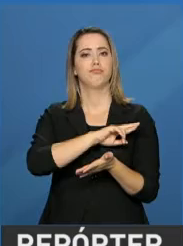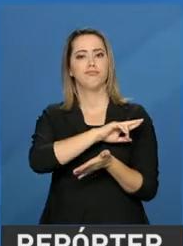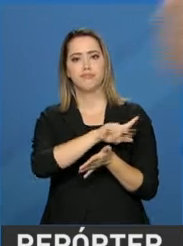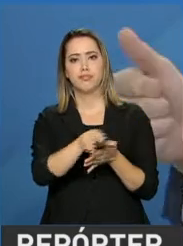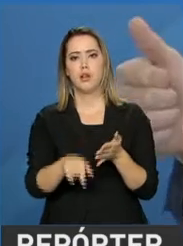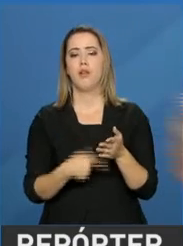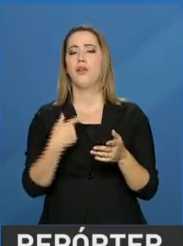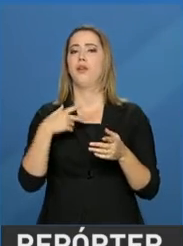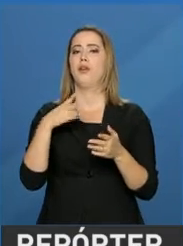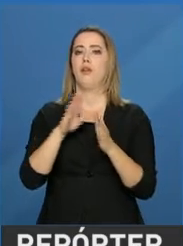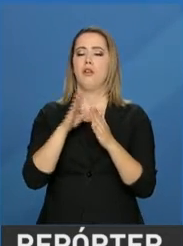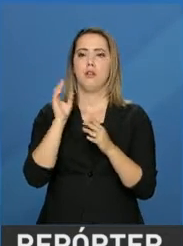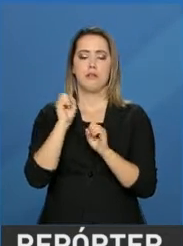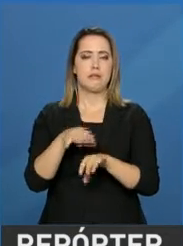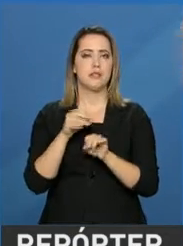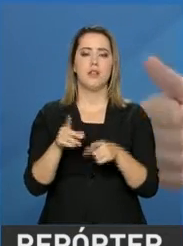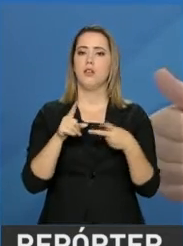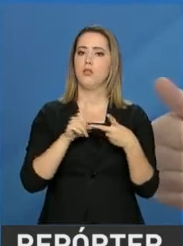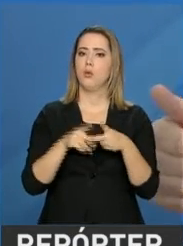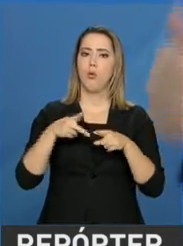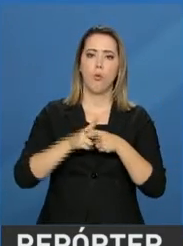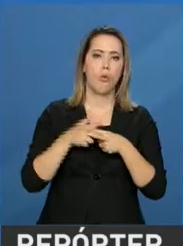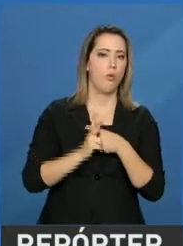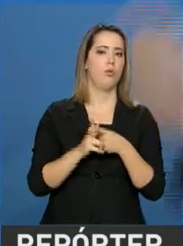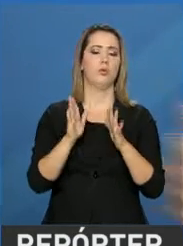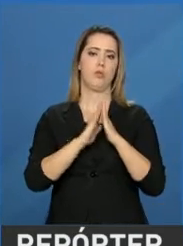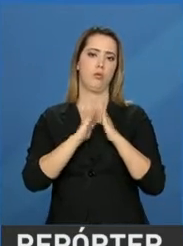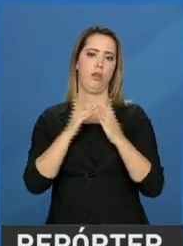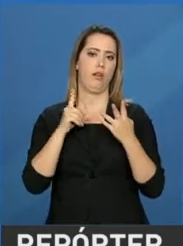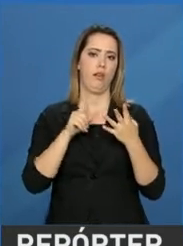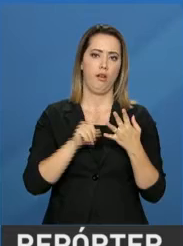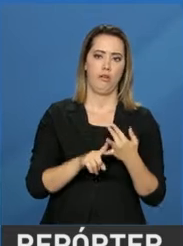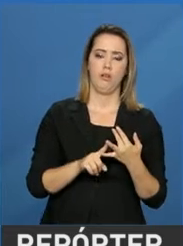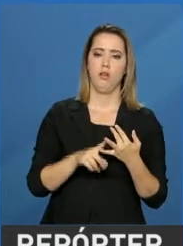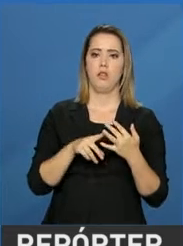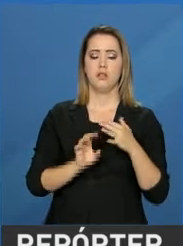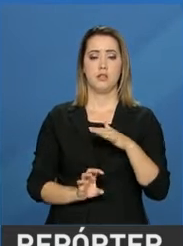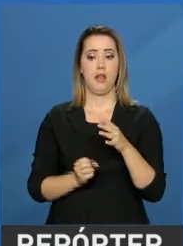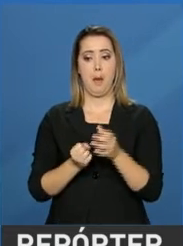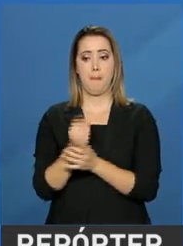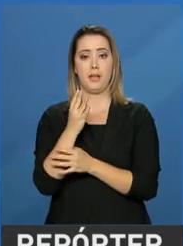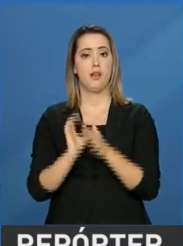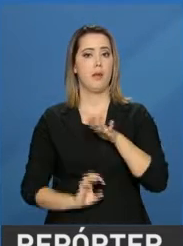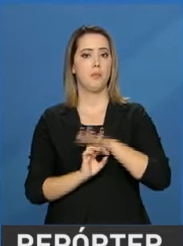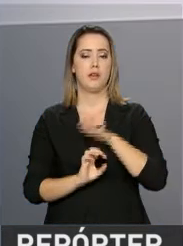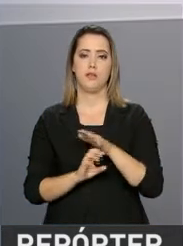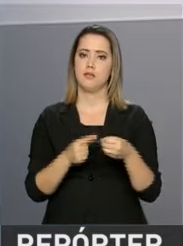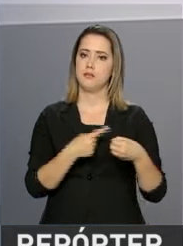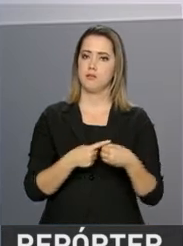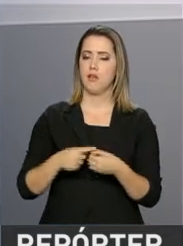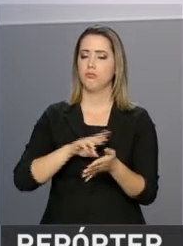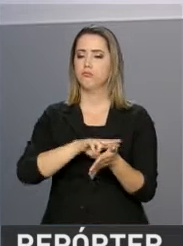reformar casa para investir num negócio no campo para investir num negócio da cidade